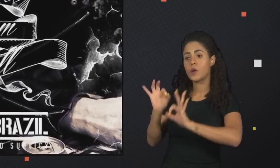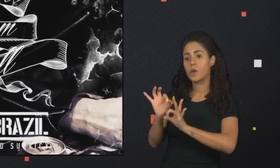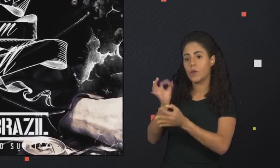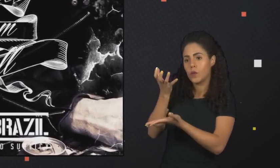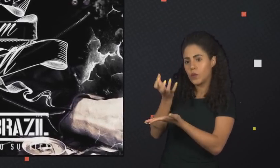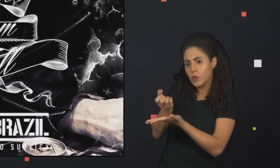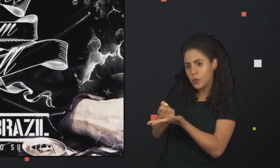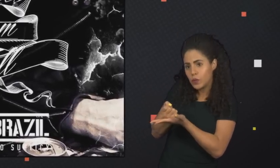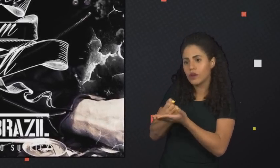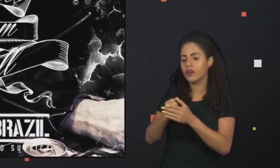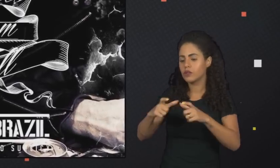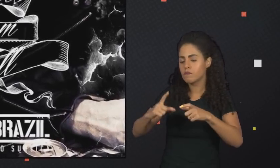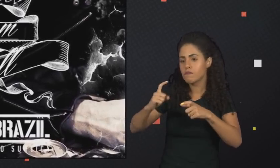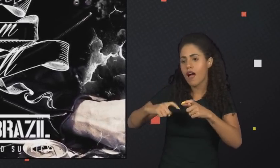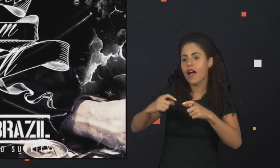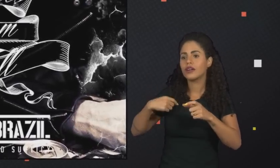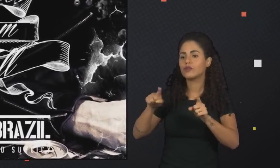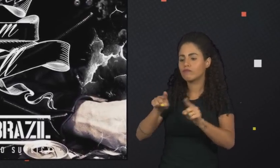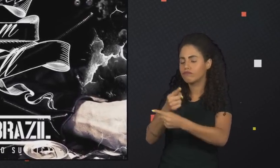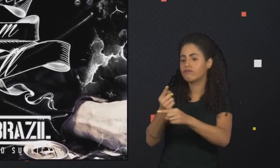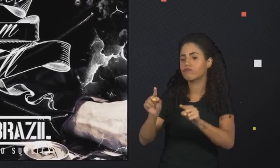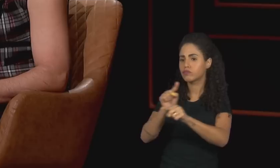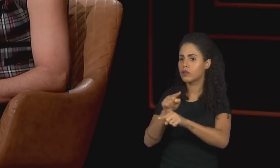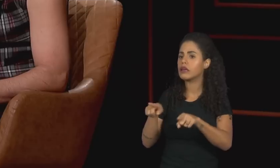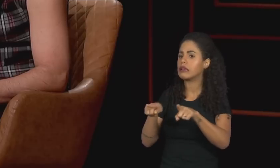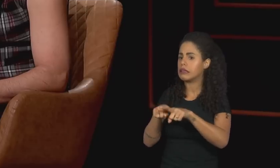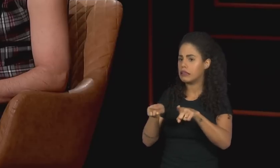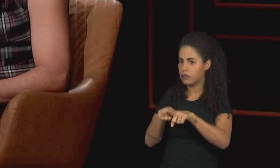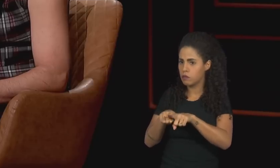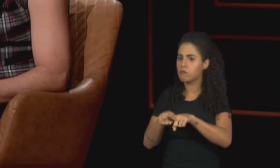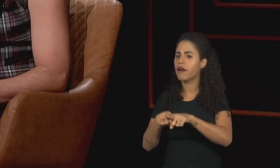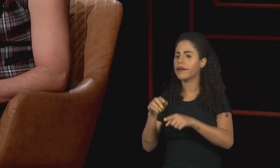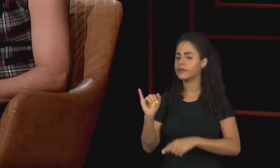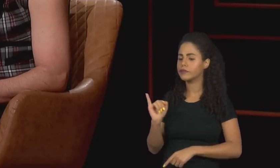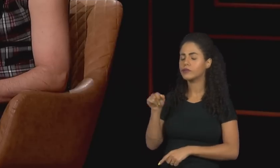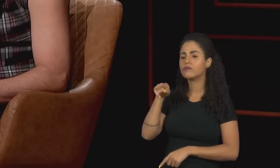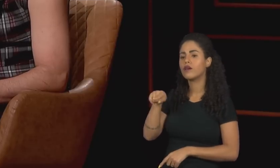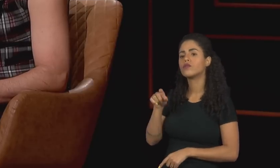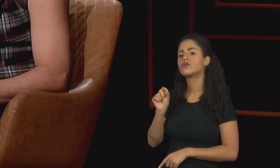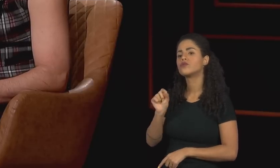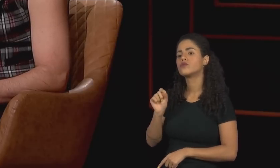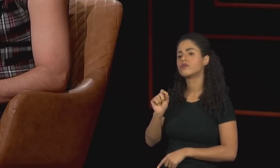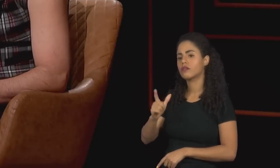from Hell, que eu considero muito, né? Inclusive o Brothers, agora a gente...